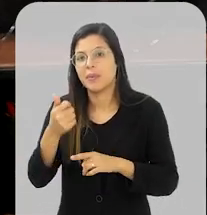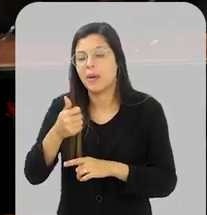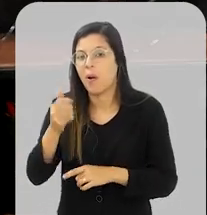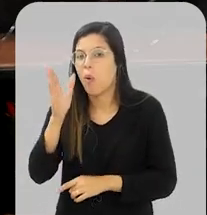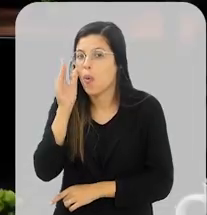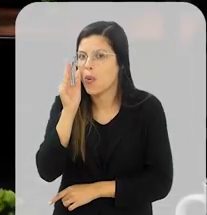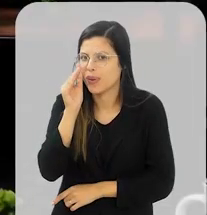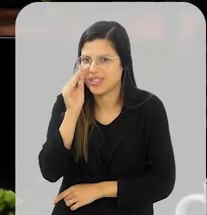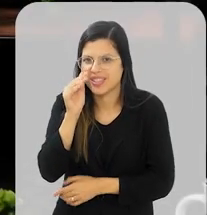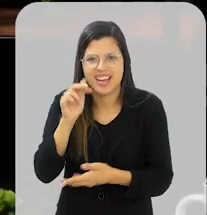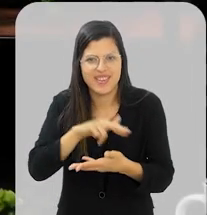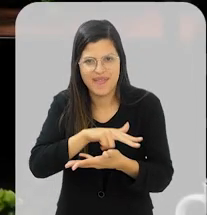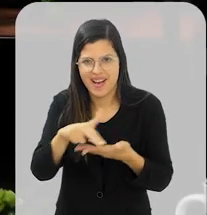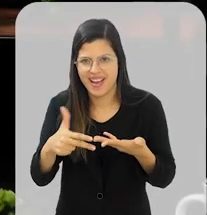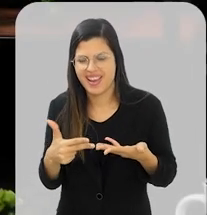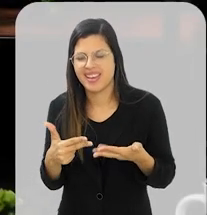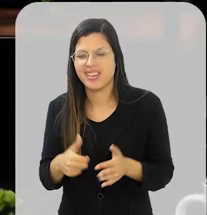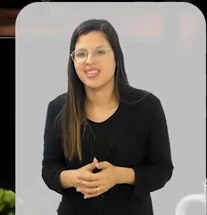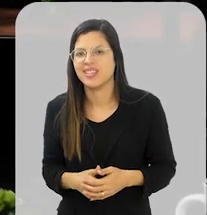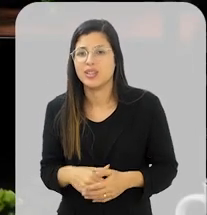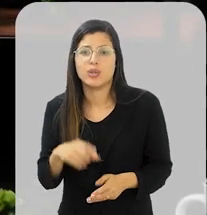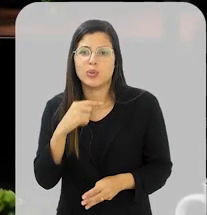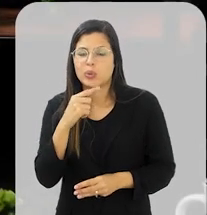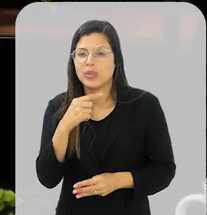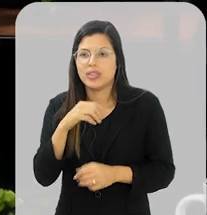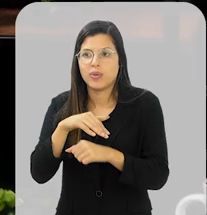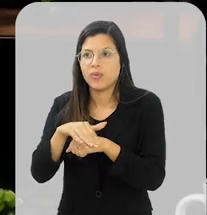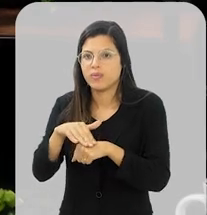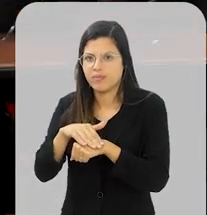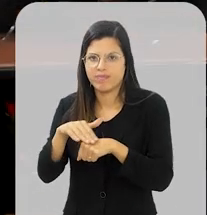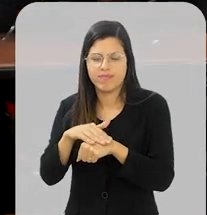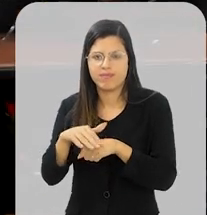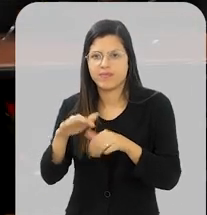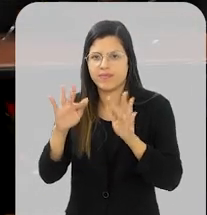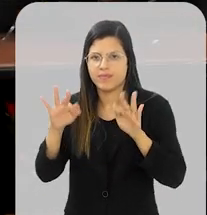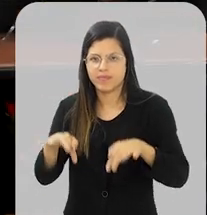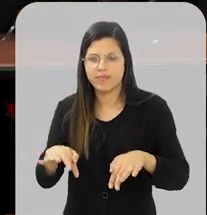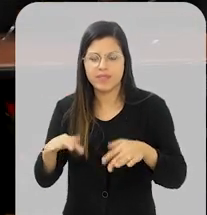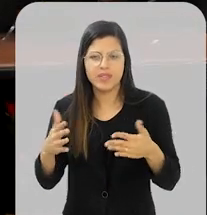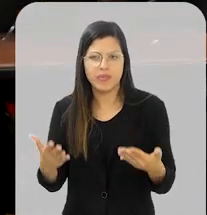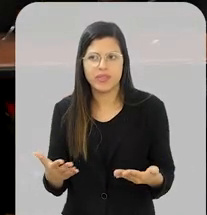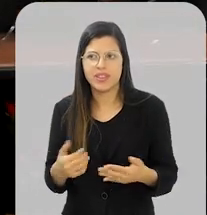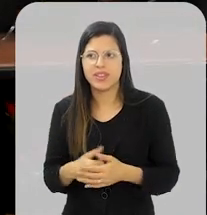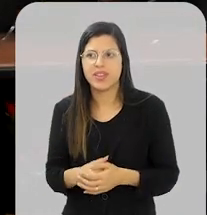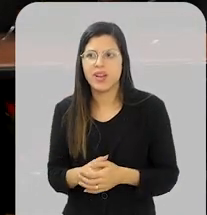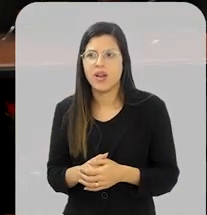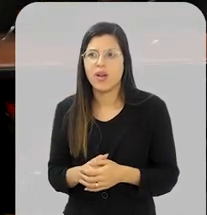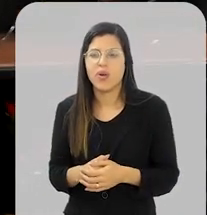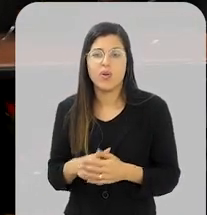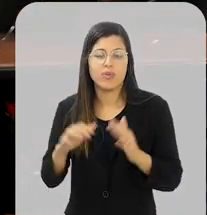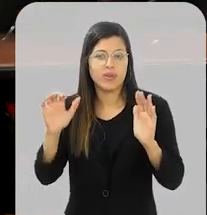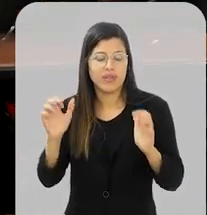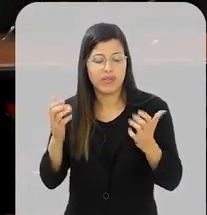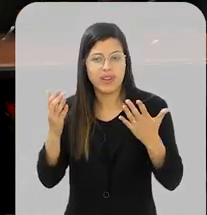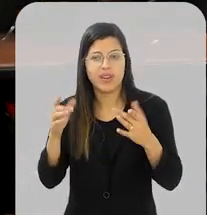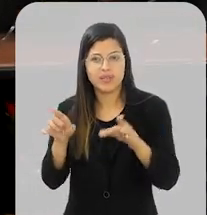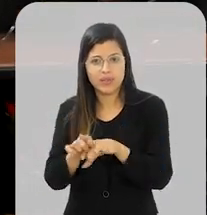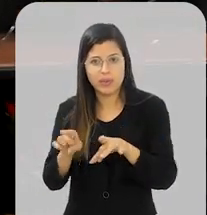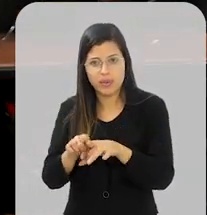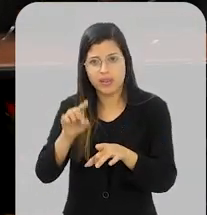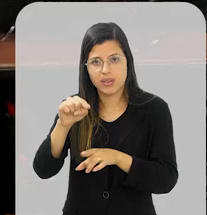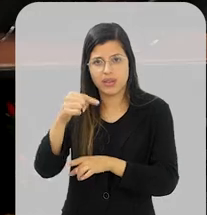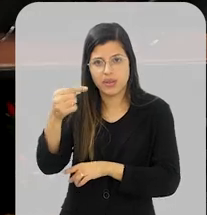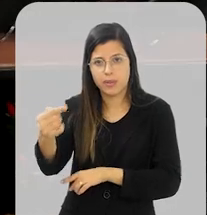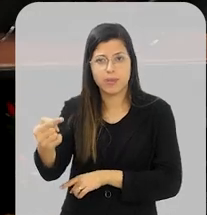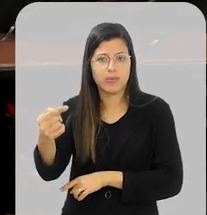porque eu tinha essas curiosidades todas. E acaba, a gente não consegue conversar, gente. A gente não consegue conversar corrido, na né? Expo, a gente não